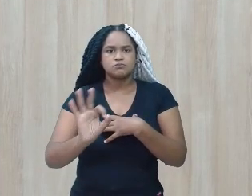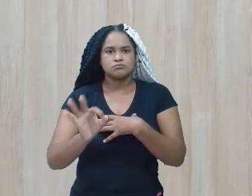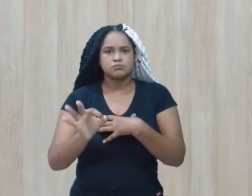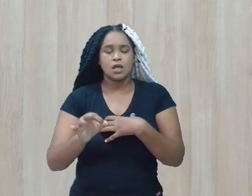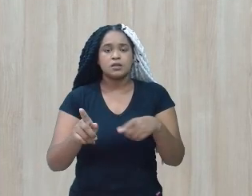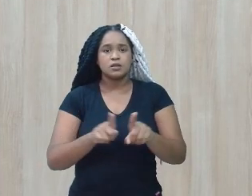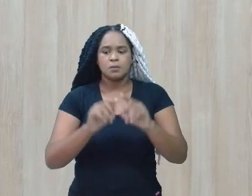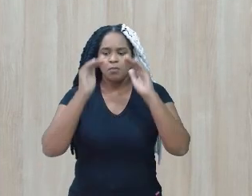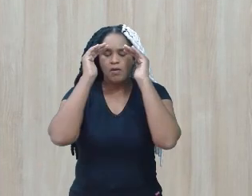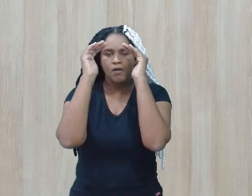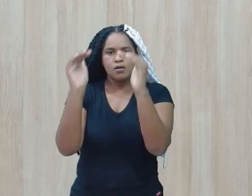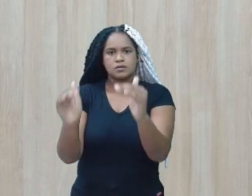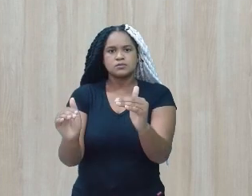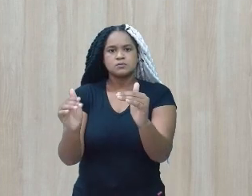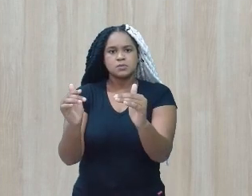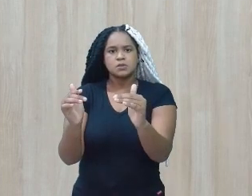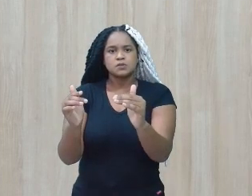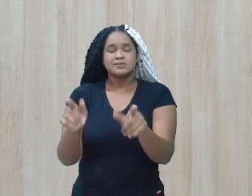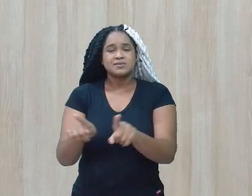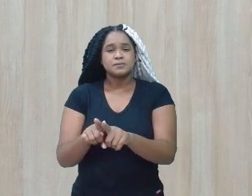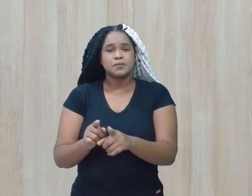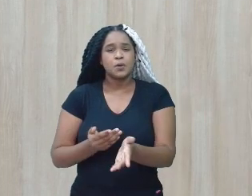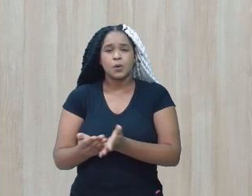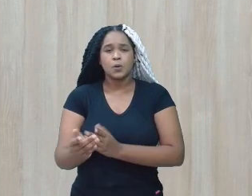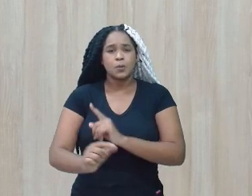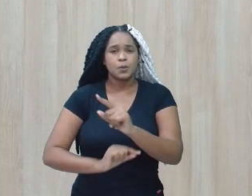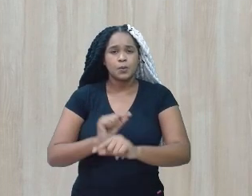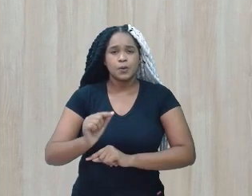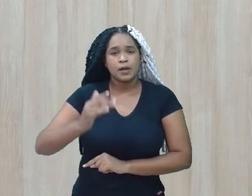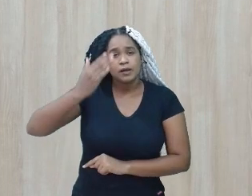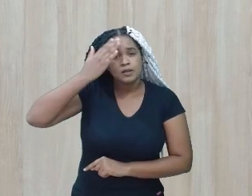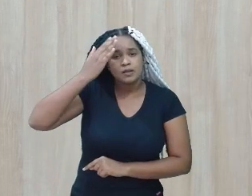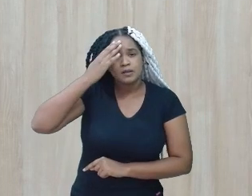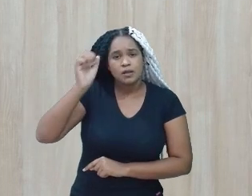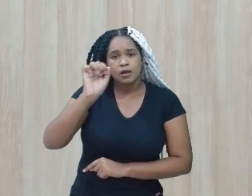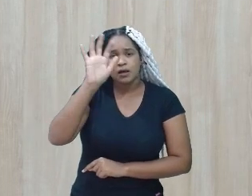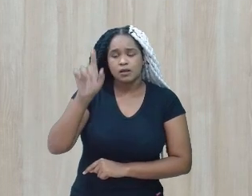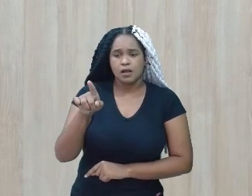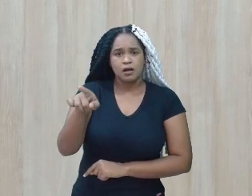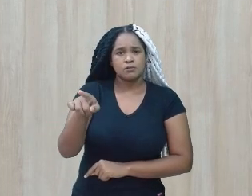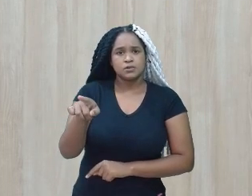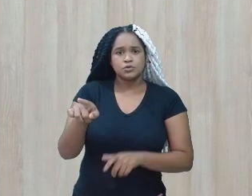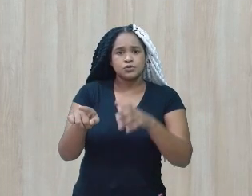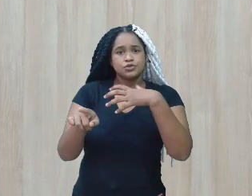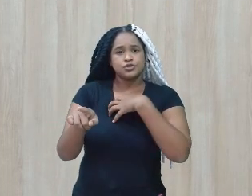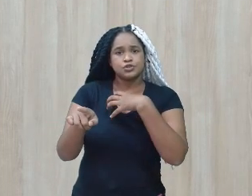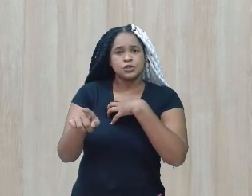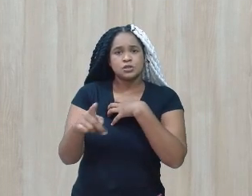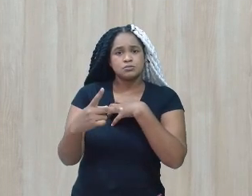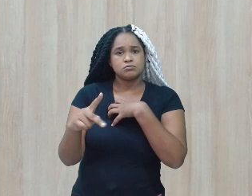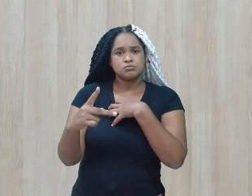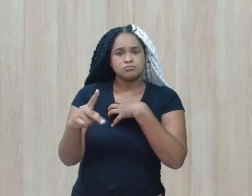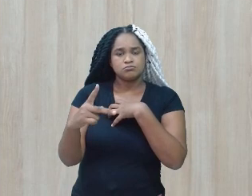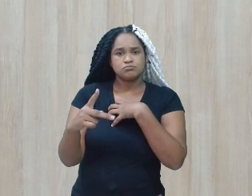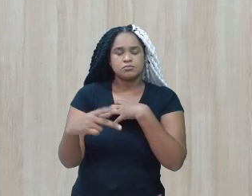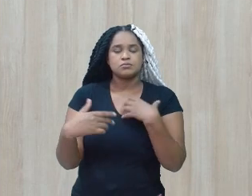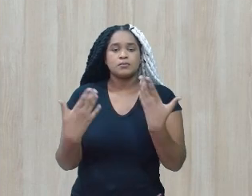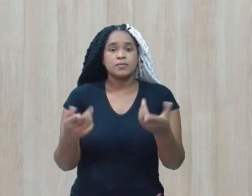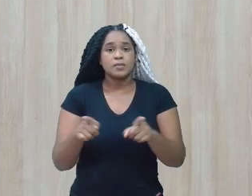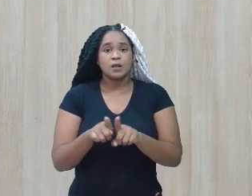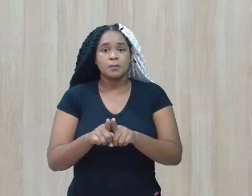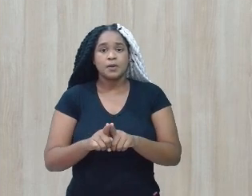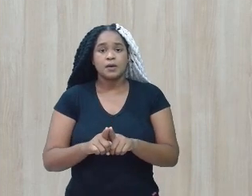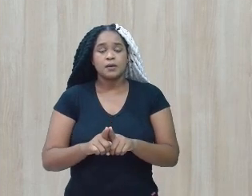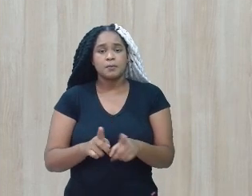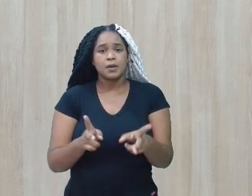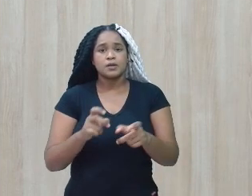respeito pelo colega. Ele começa a entender que o colega tem o tempo dele. E ele também percebe que ele também